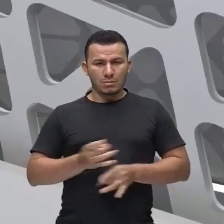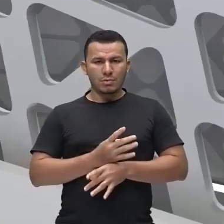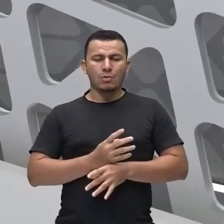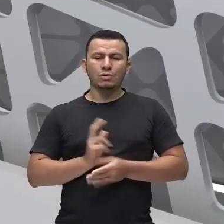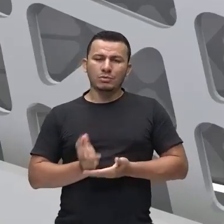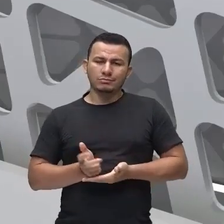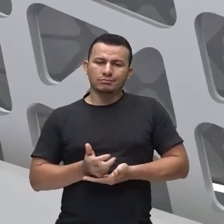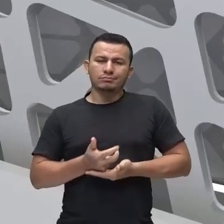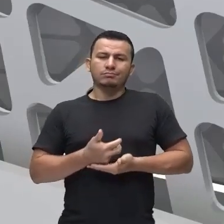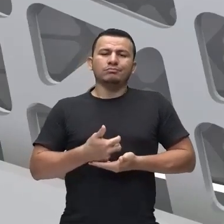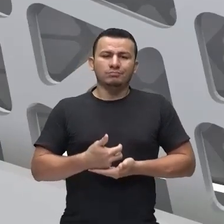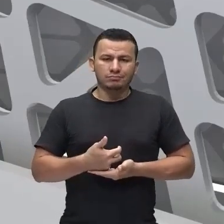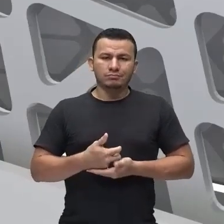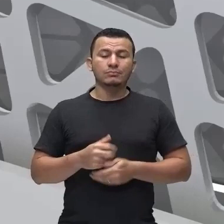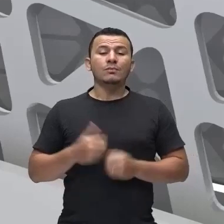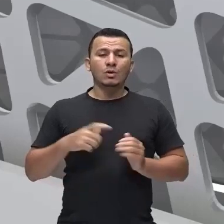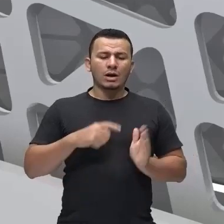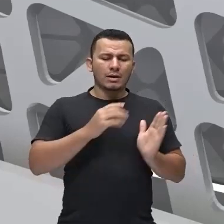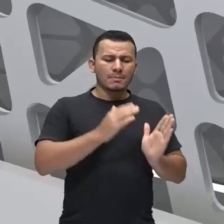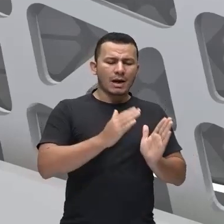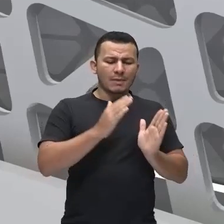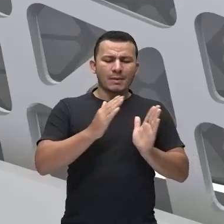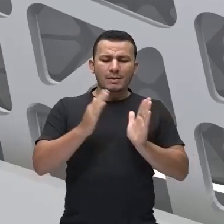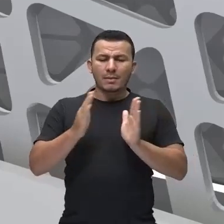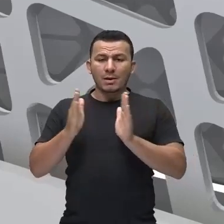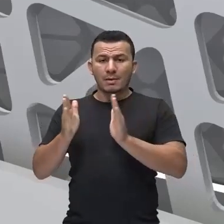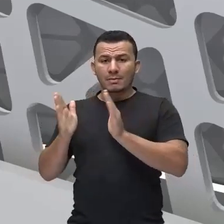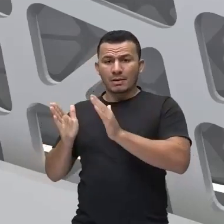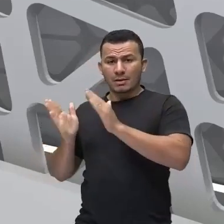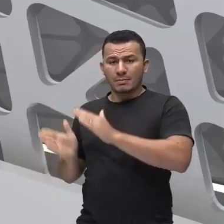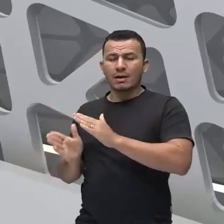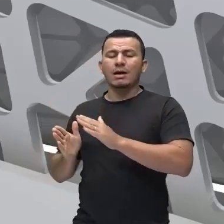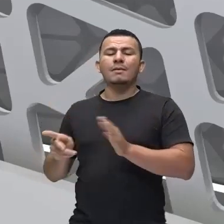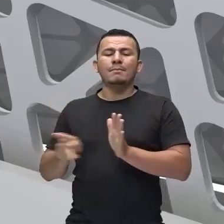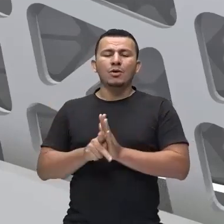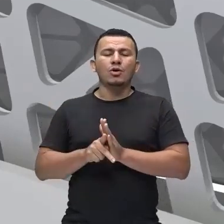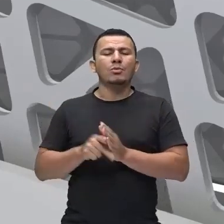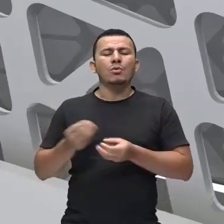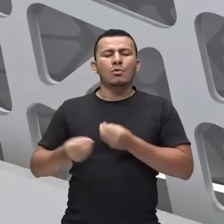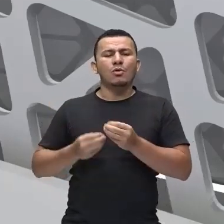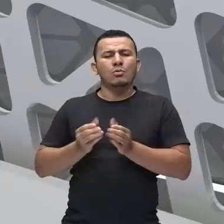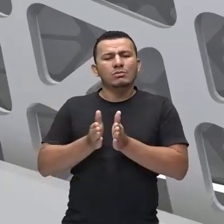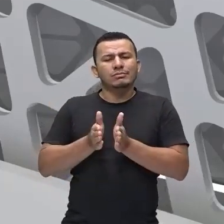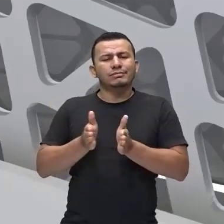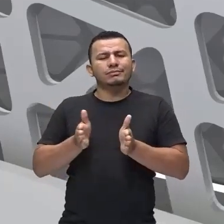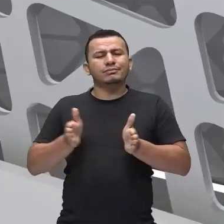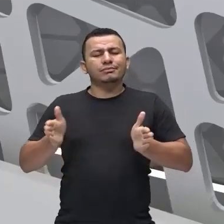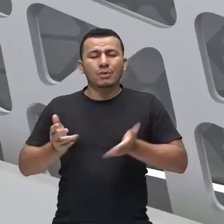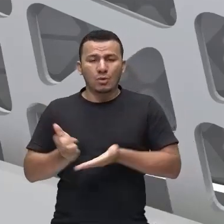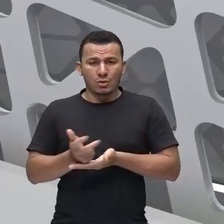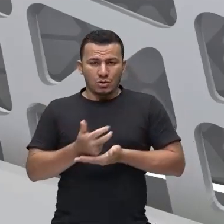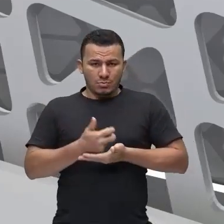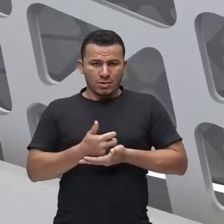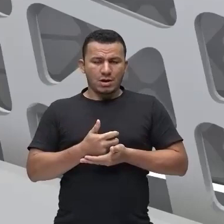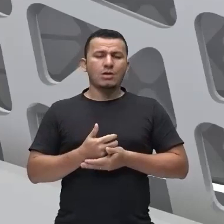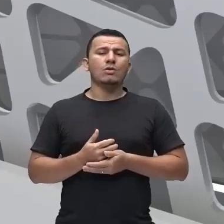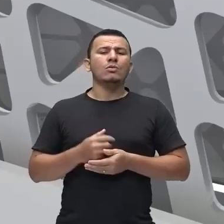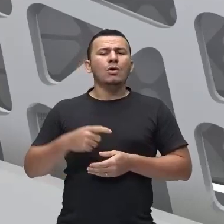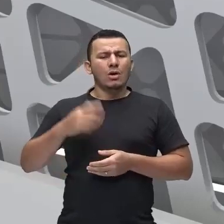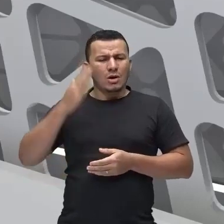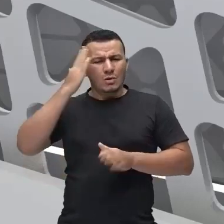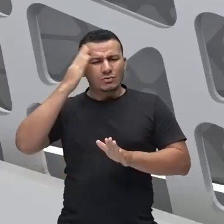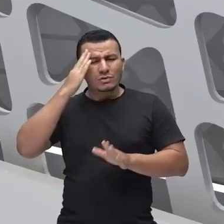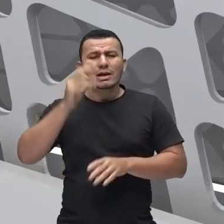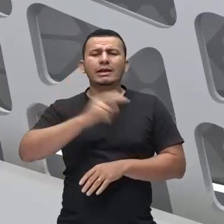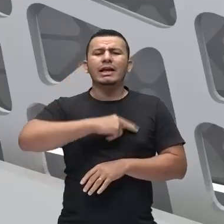Então, essas são as fases iniciais do desenvolvimento embrionário. Eu sei que são nomes que nós não estamos